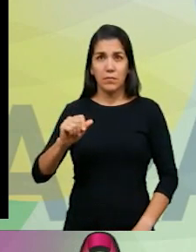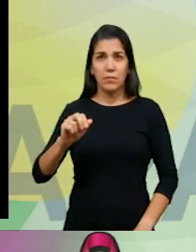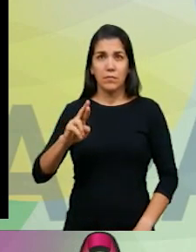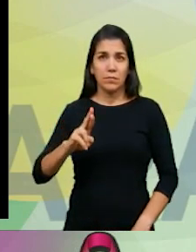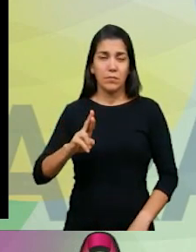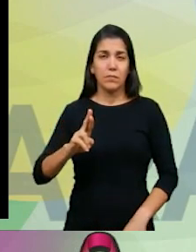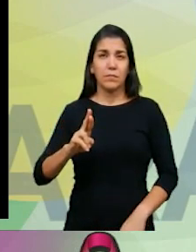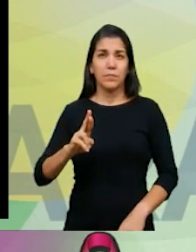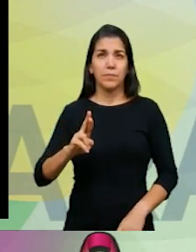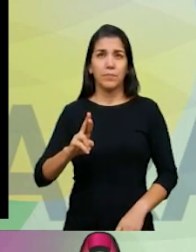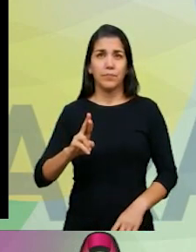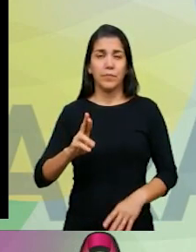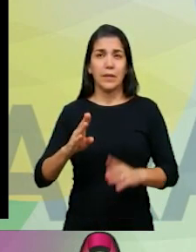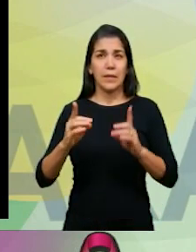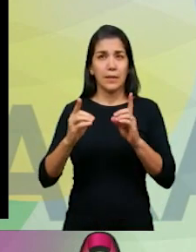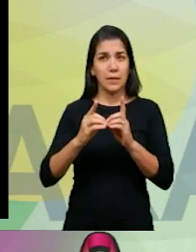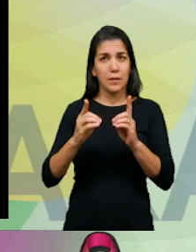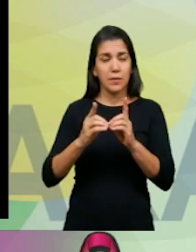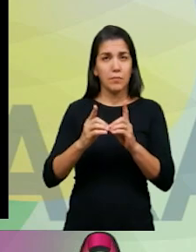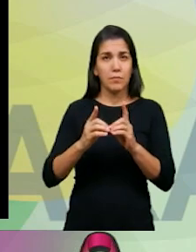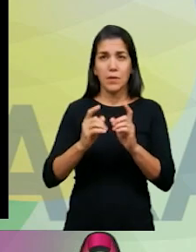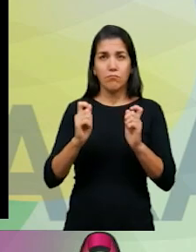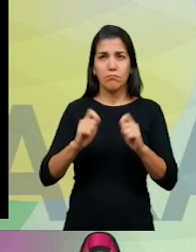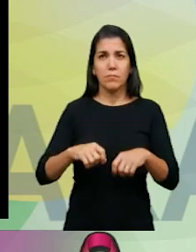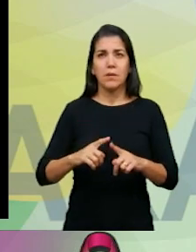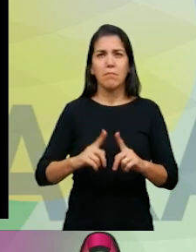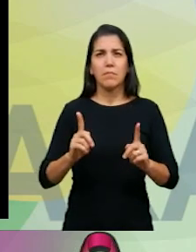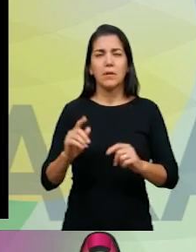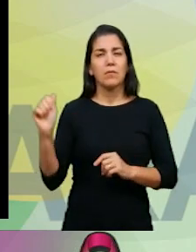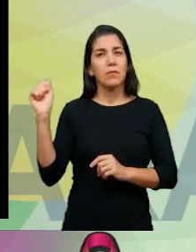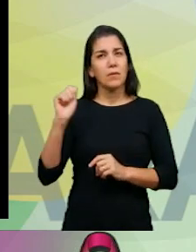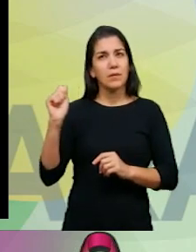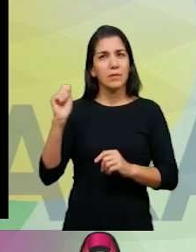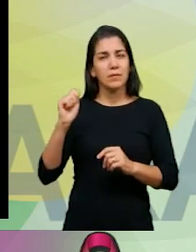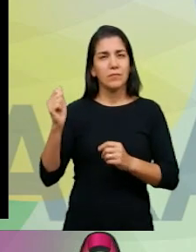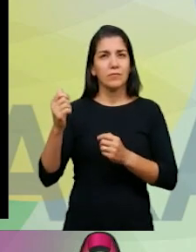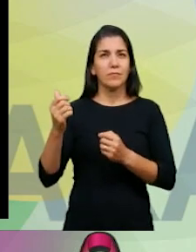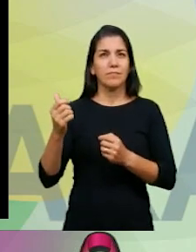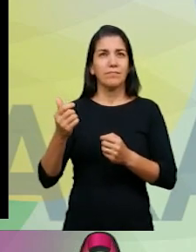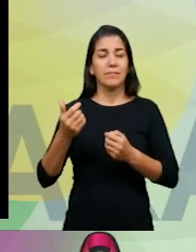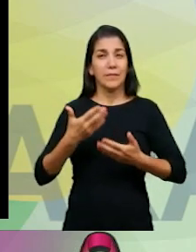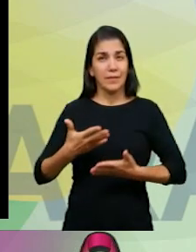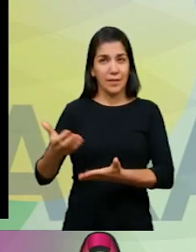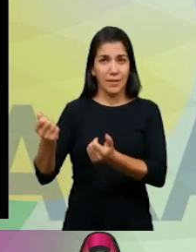atendeu o assessor dele, muito simpático e gentil também.